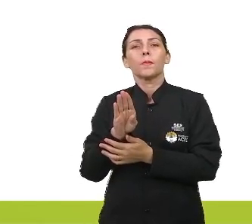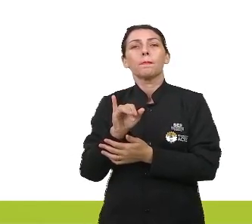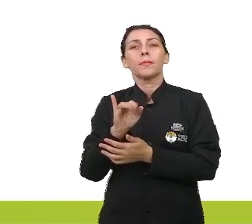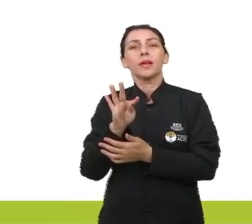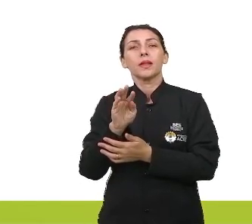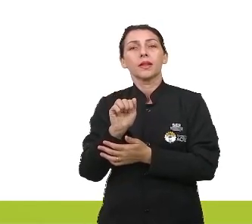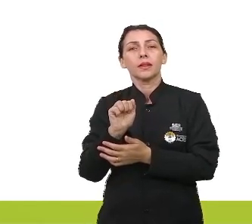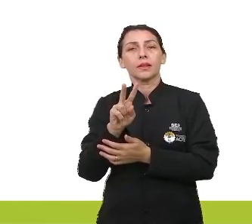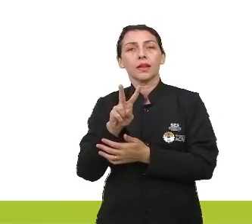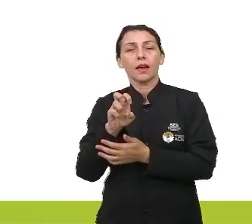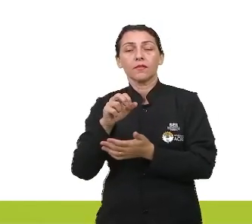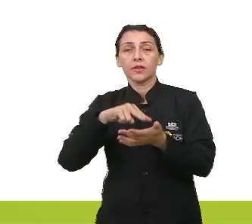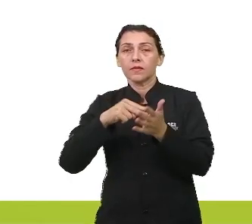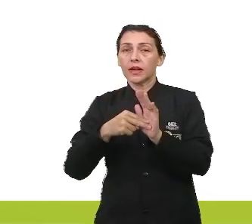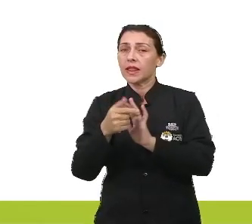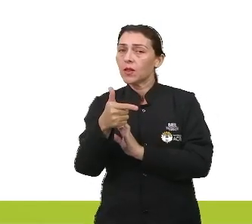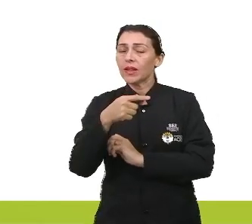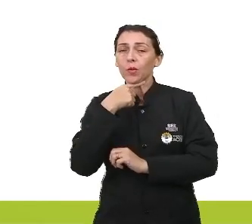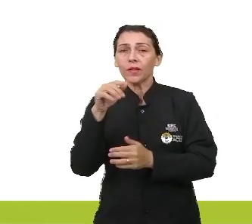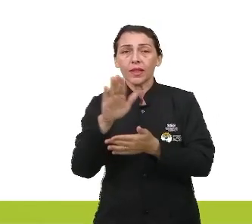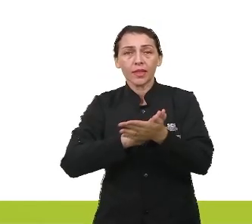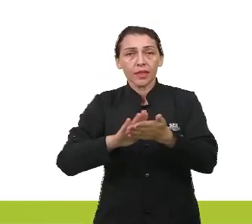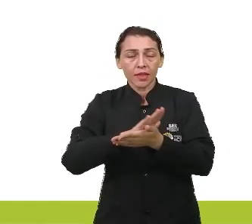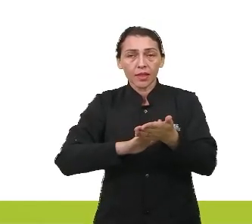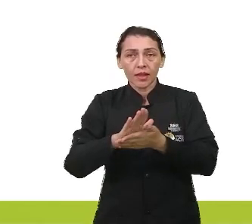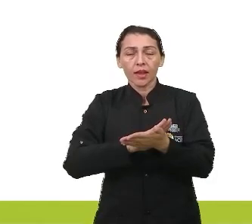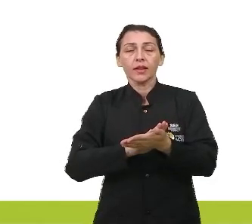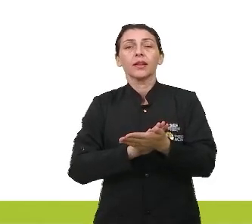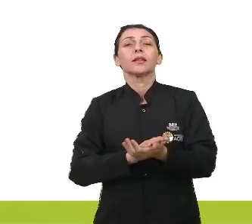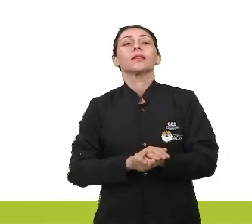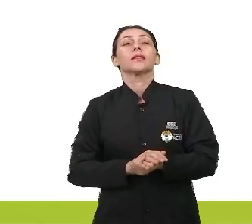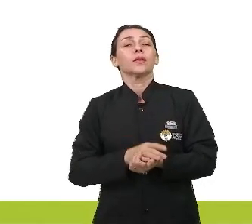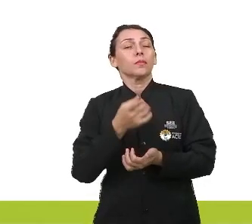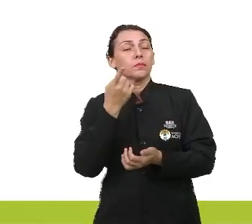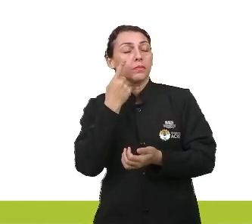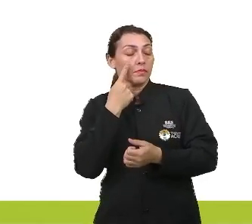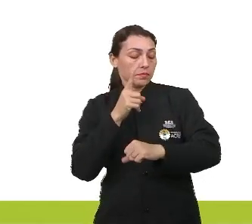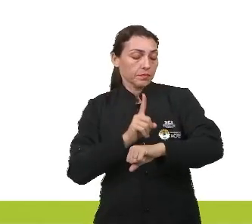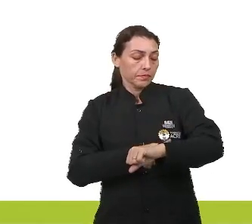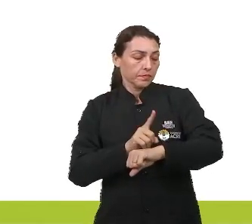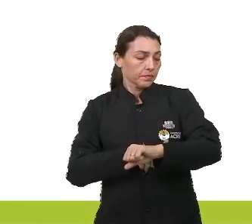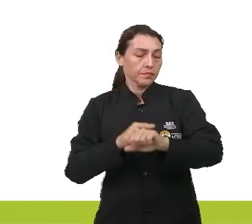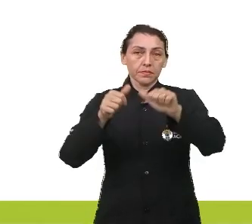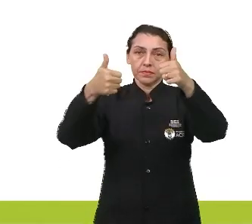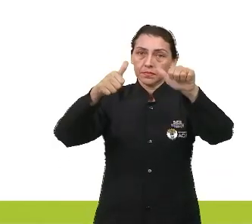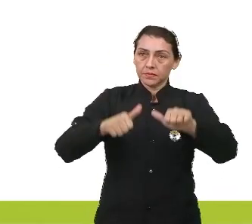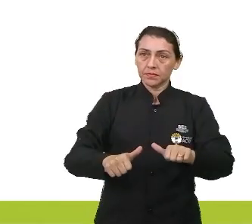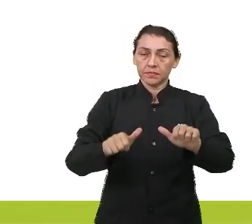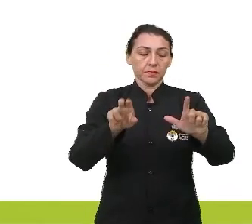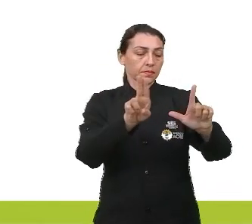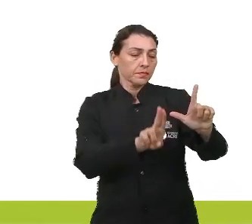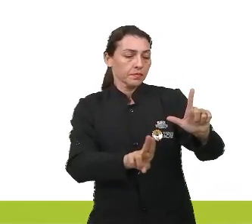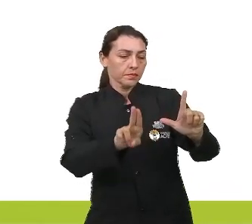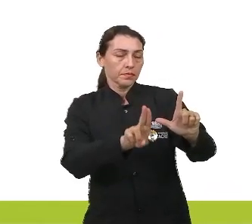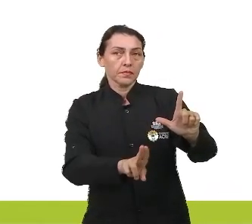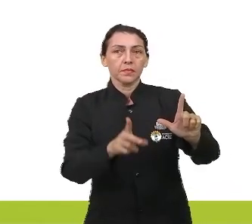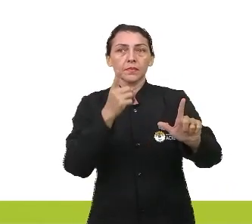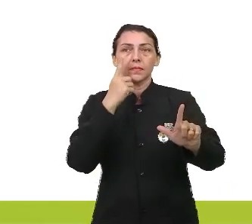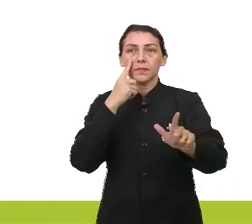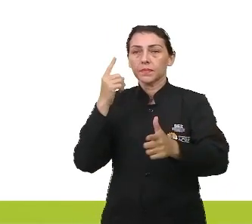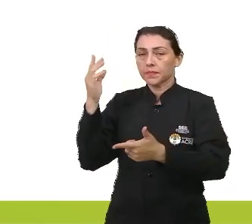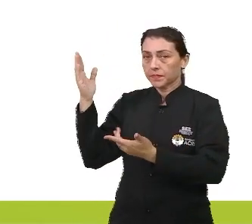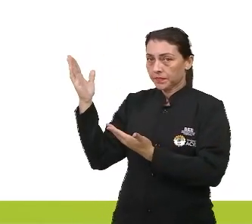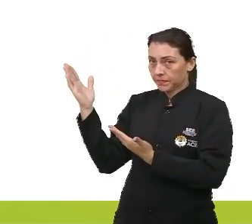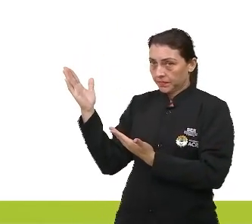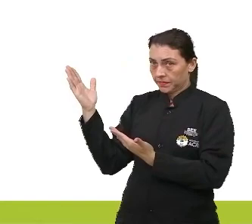dúvidas, certo? Nesse momento, pessoal, nós vamos analisar a nossa legenda. Olhem a legenda que está ao